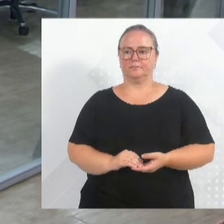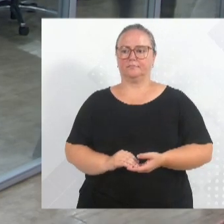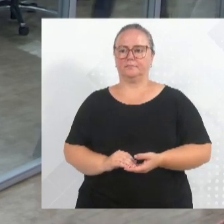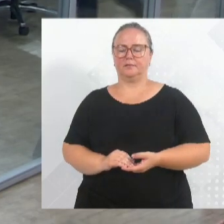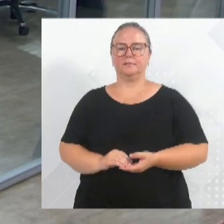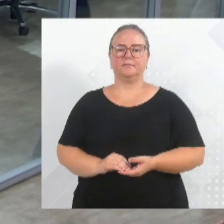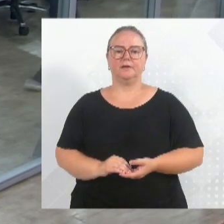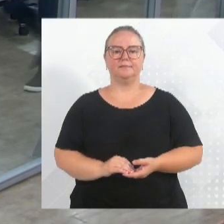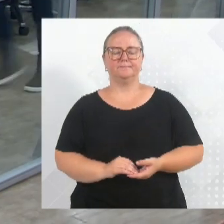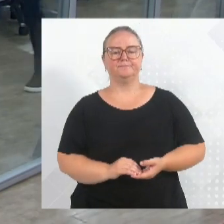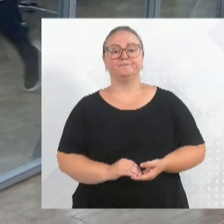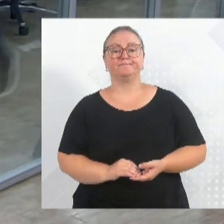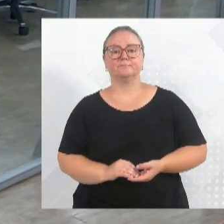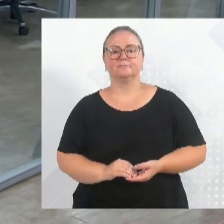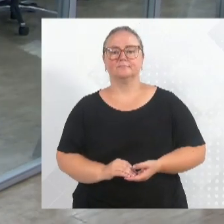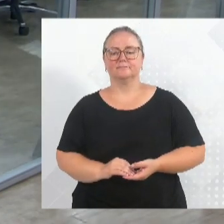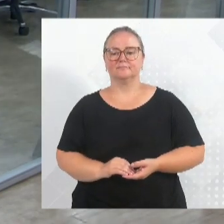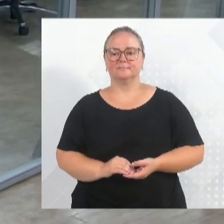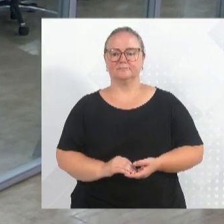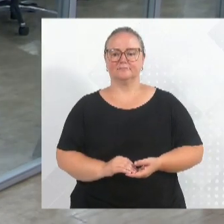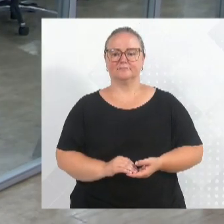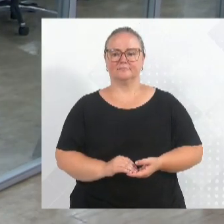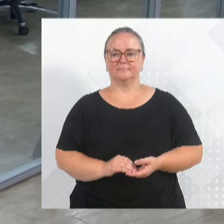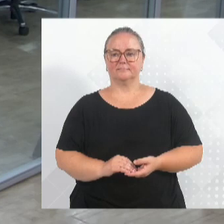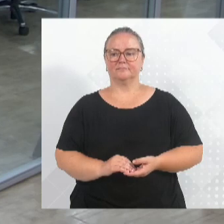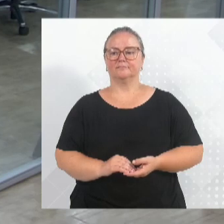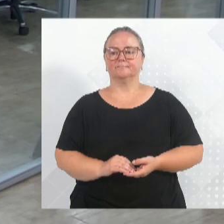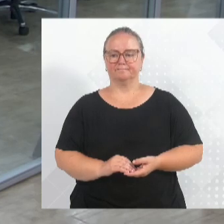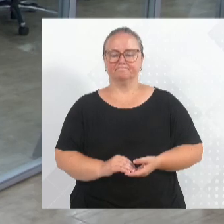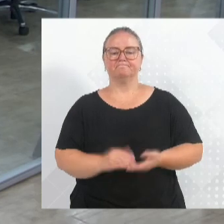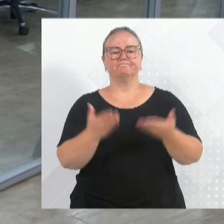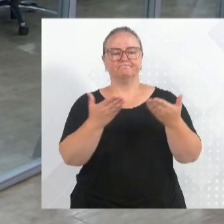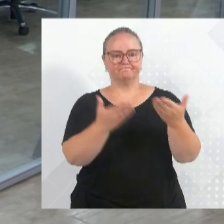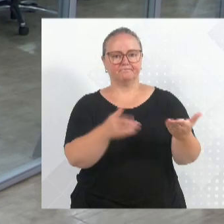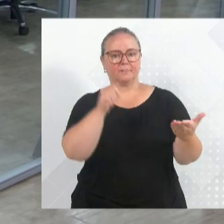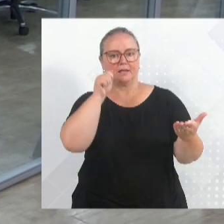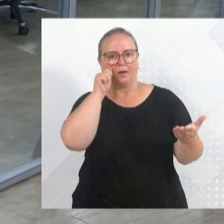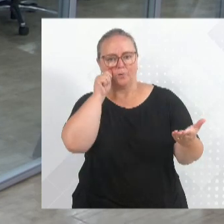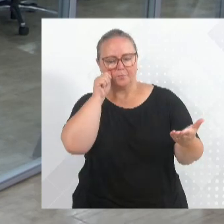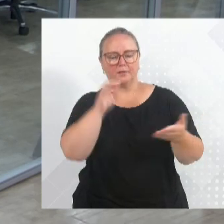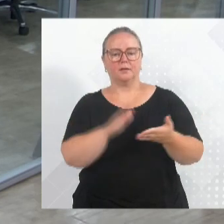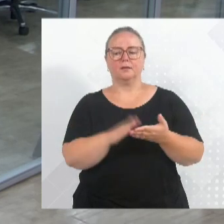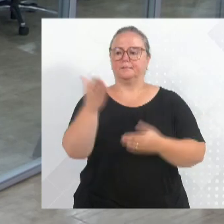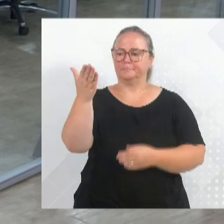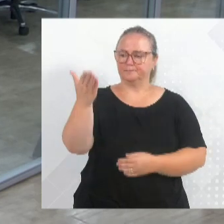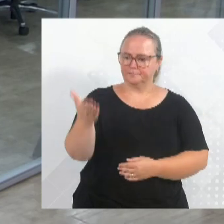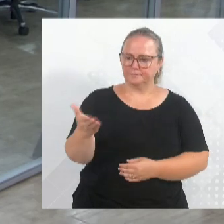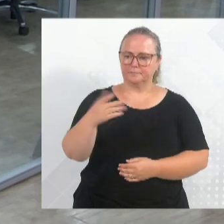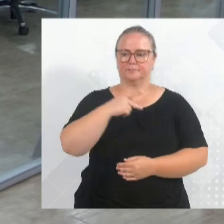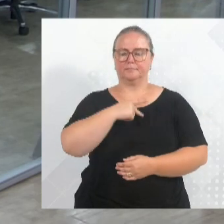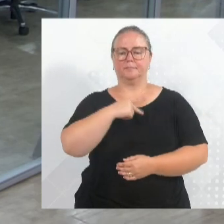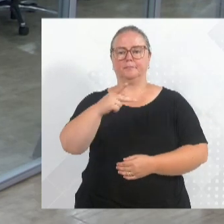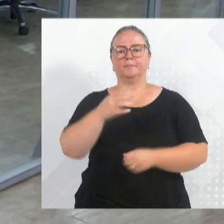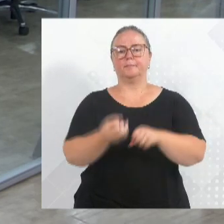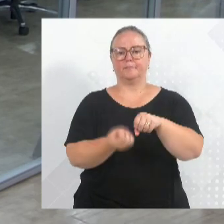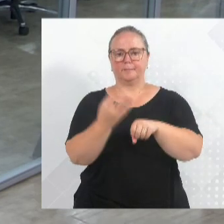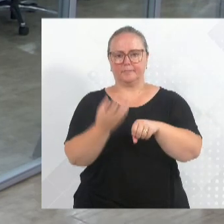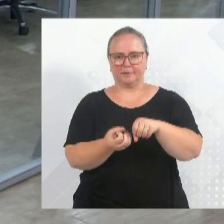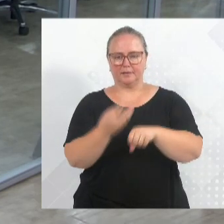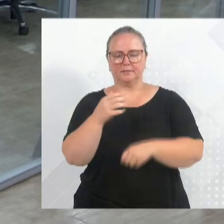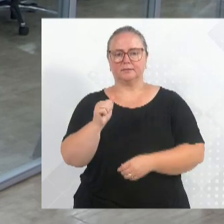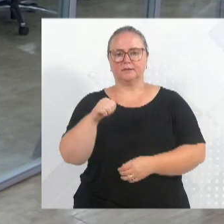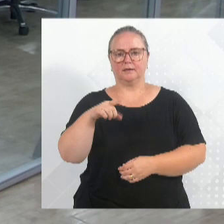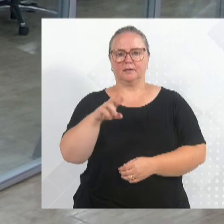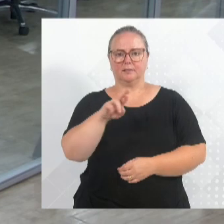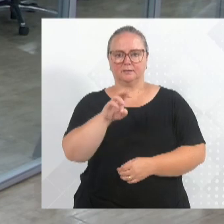Senhor presidente Almir Vieira, destino a palavra ao senhor, caminhando ao presidente do SAMAI, comunidade